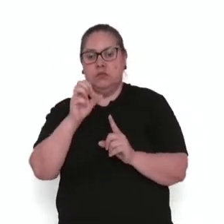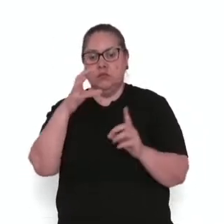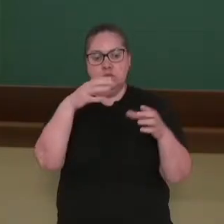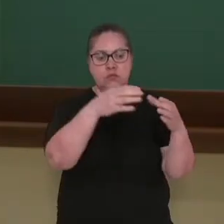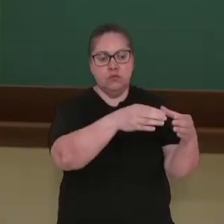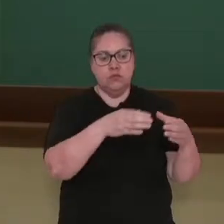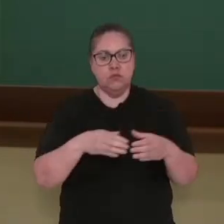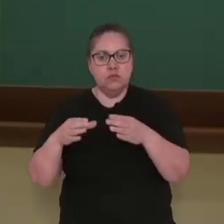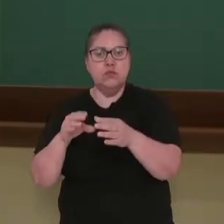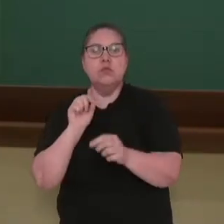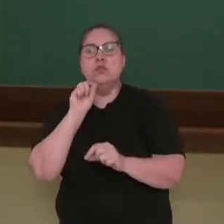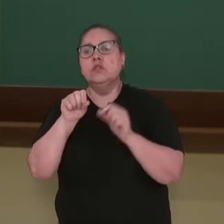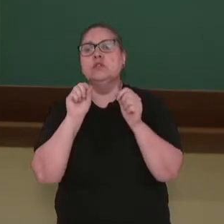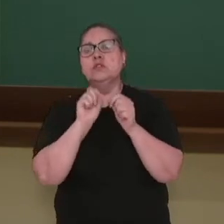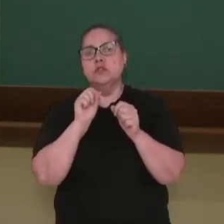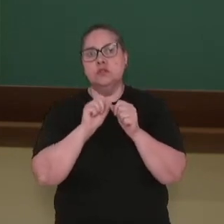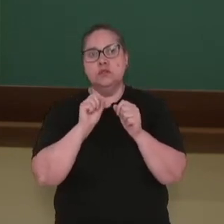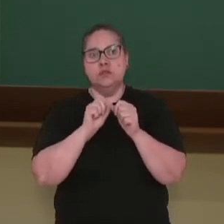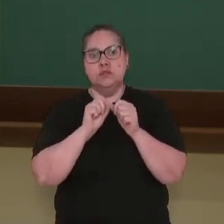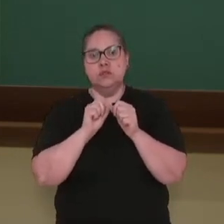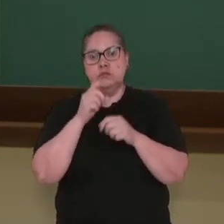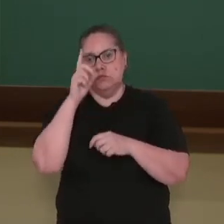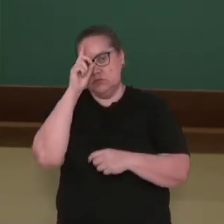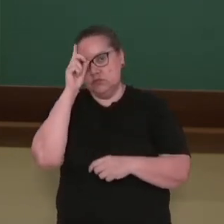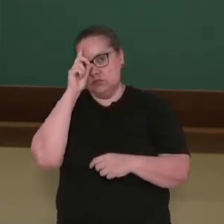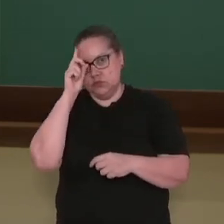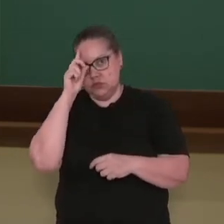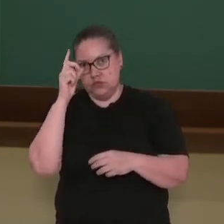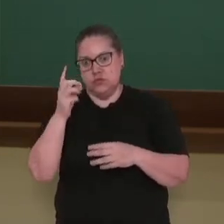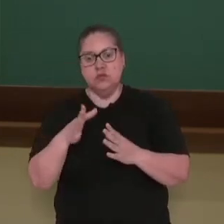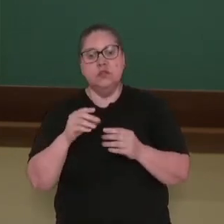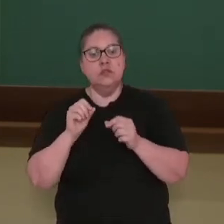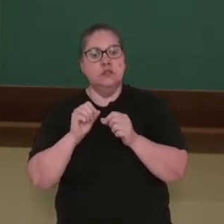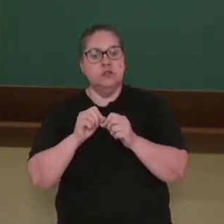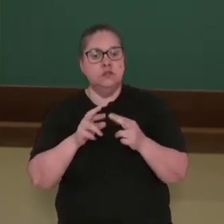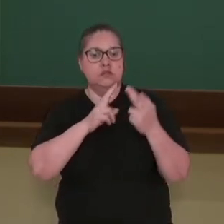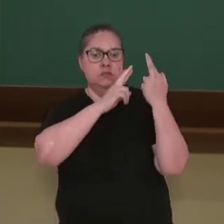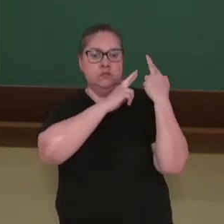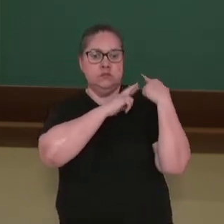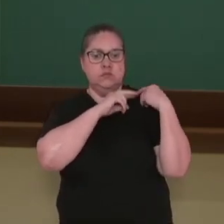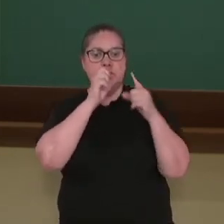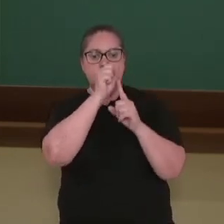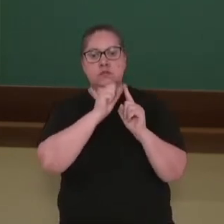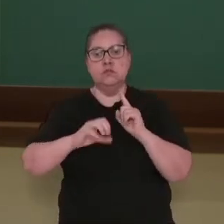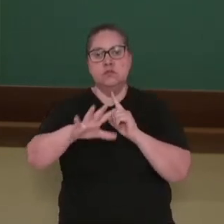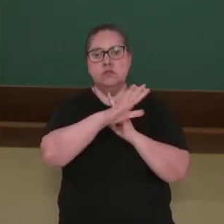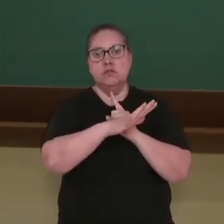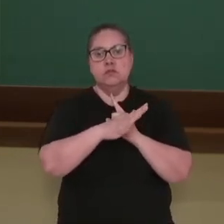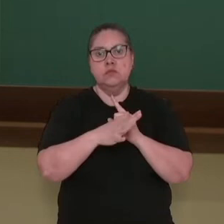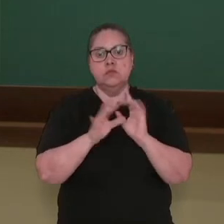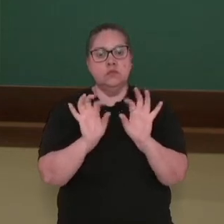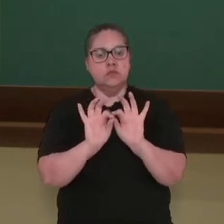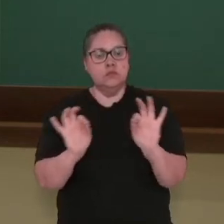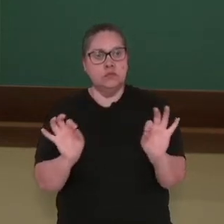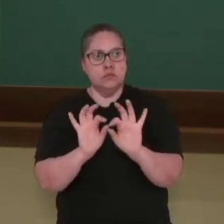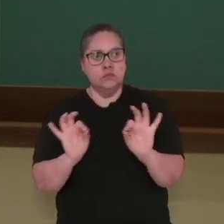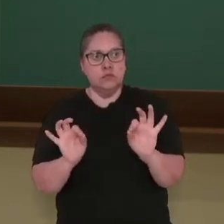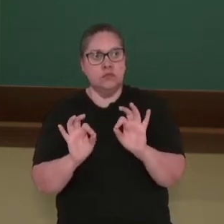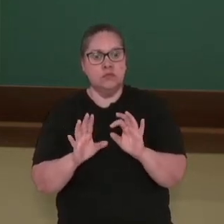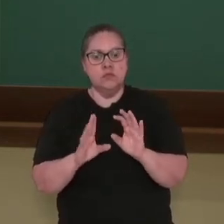social. Já ouviram esse termo por aí? Geralmente ele está mais relacionado com grandes instituições, empresas. Quais são